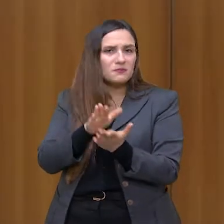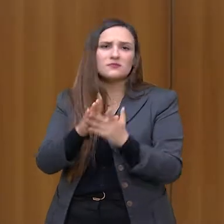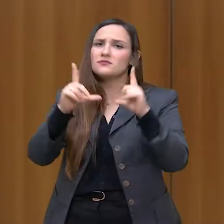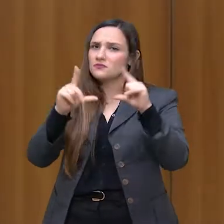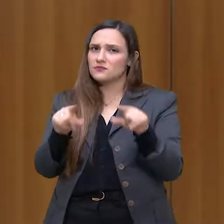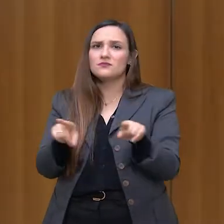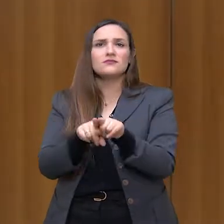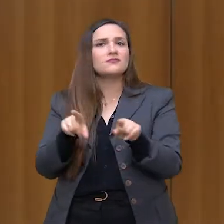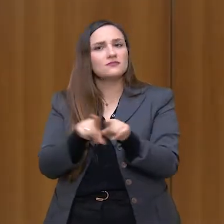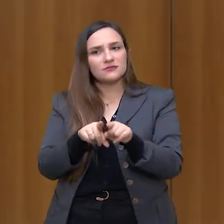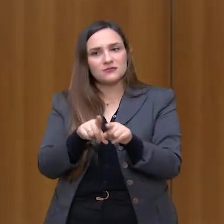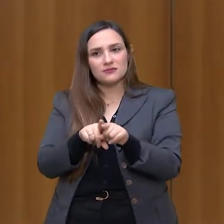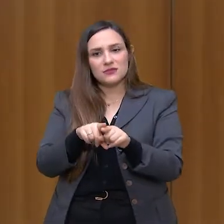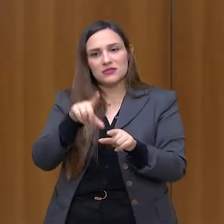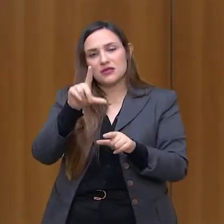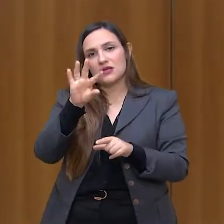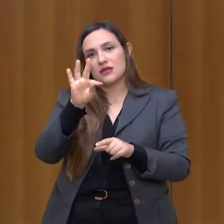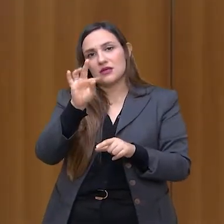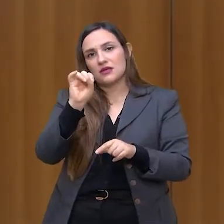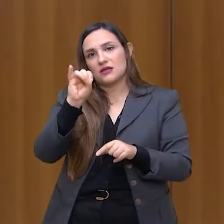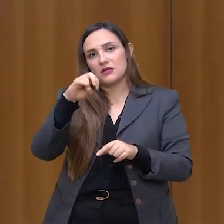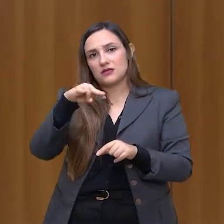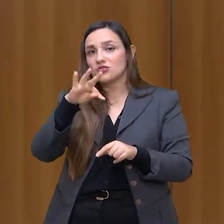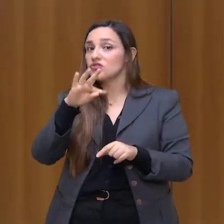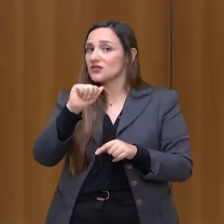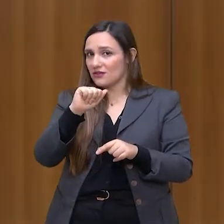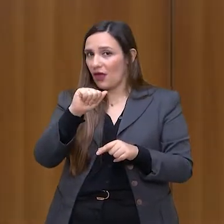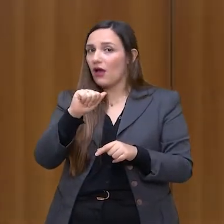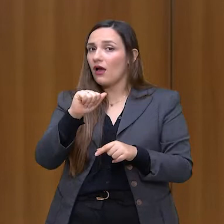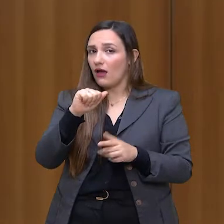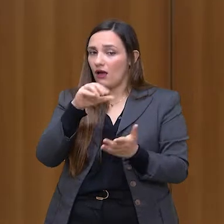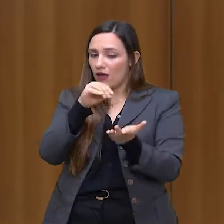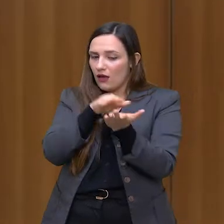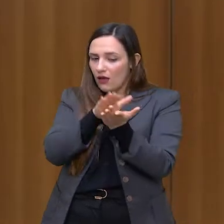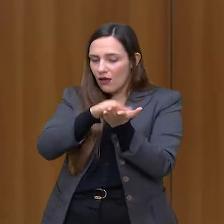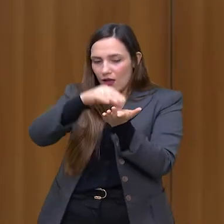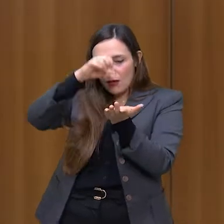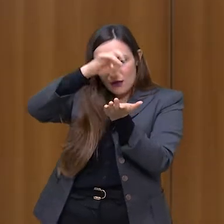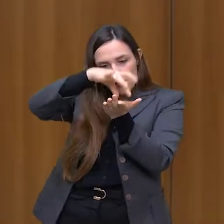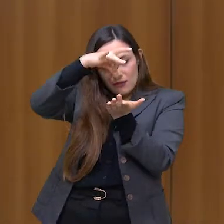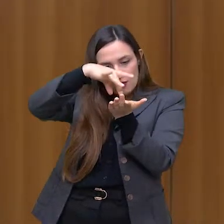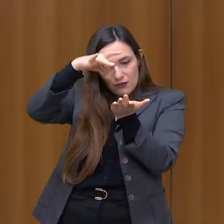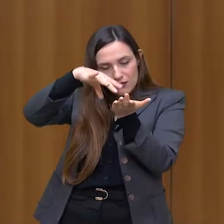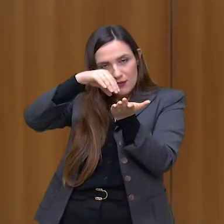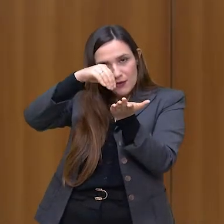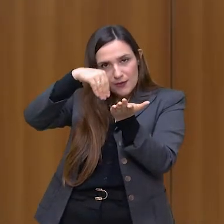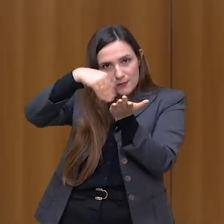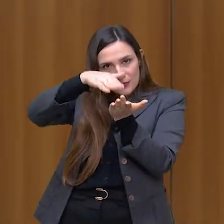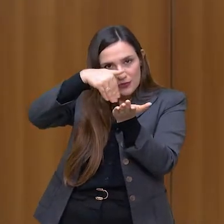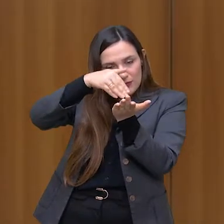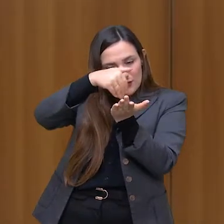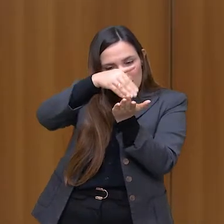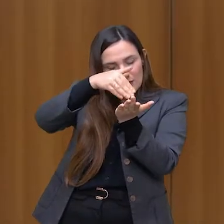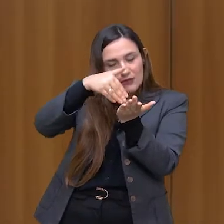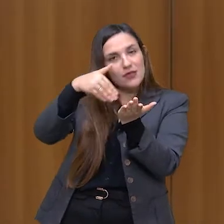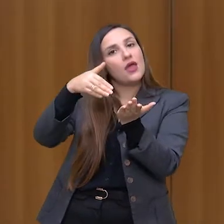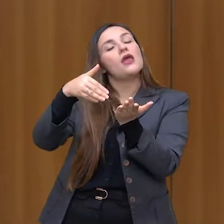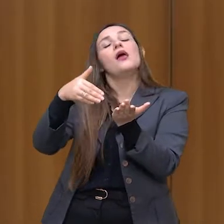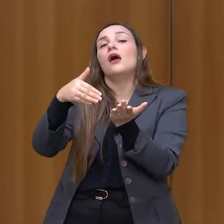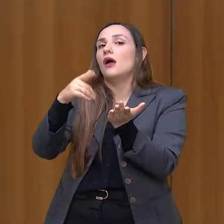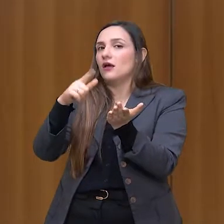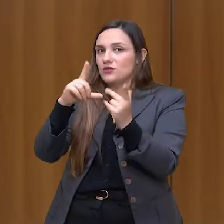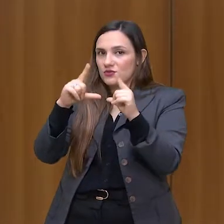de impressão e, consequentemente, de tinta de impressão, que são produtos lesivos ao meio ambiente. Mas ela